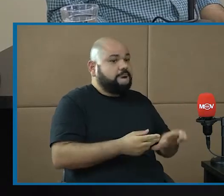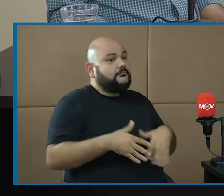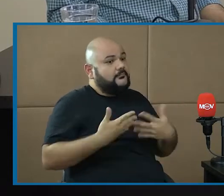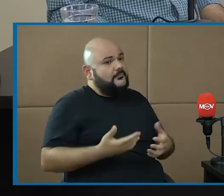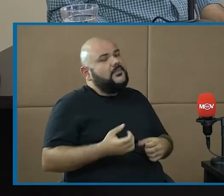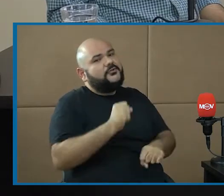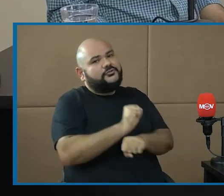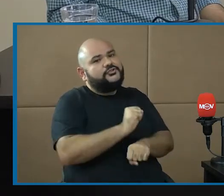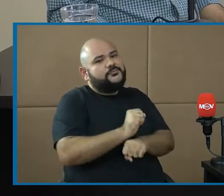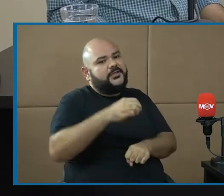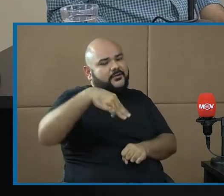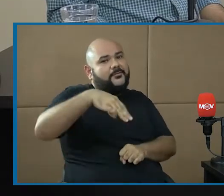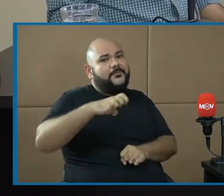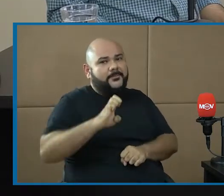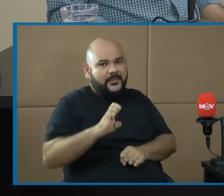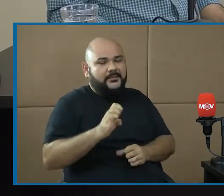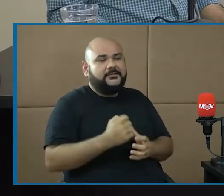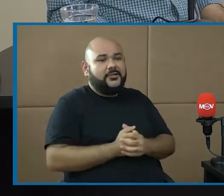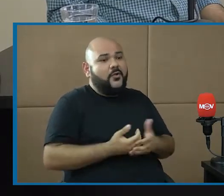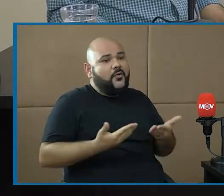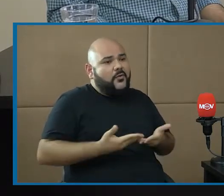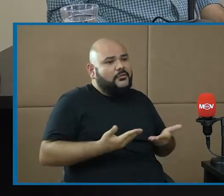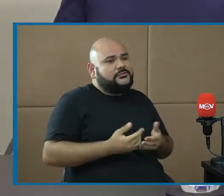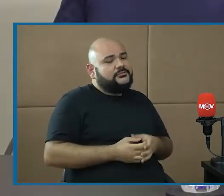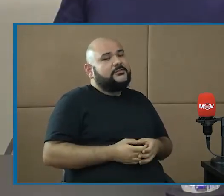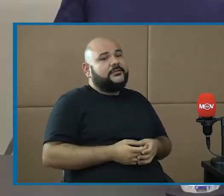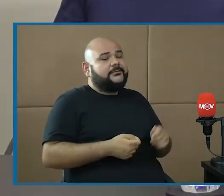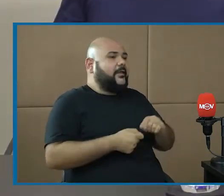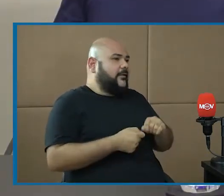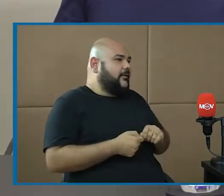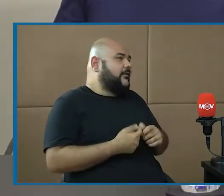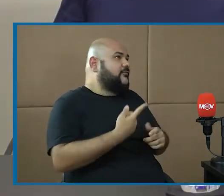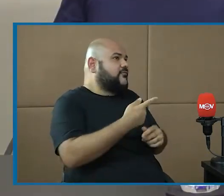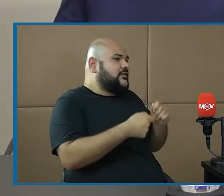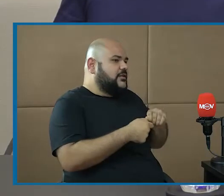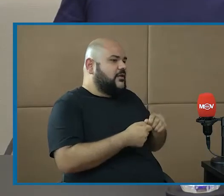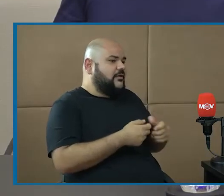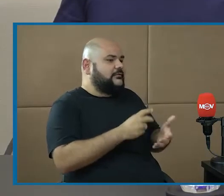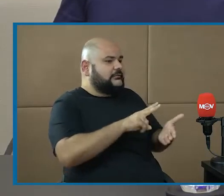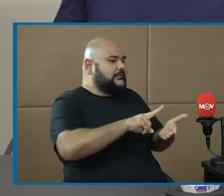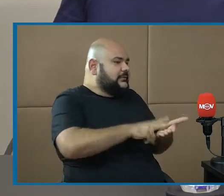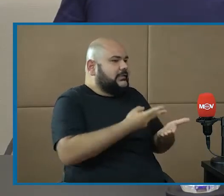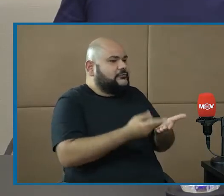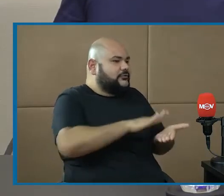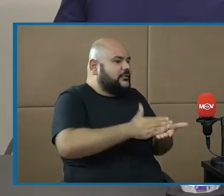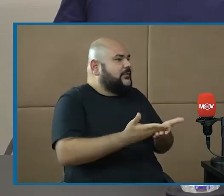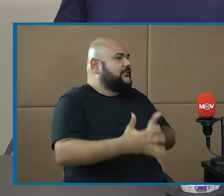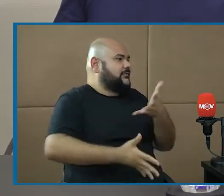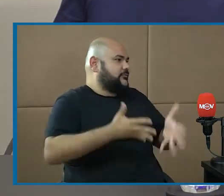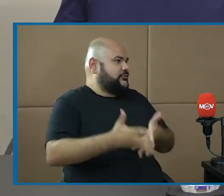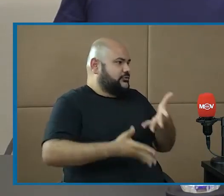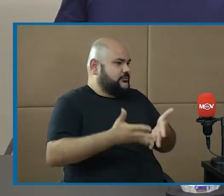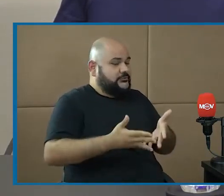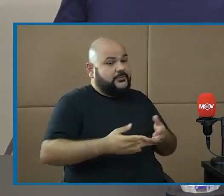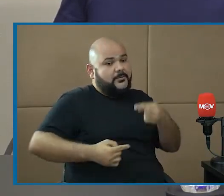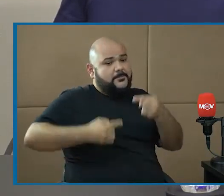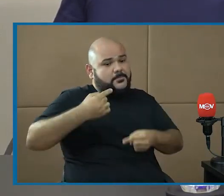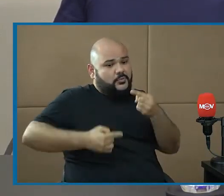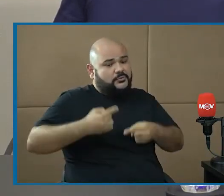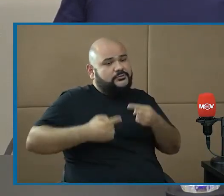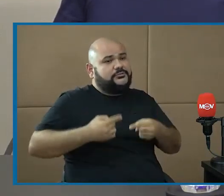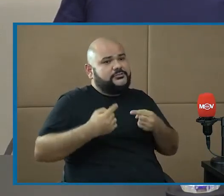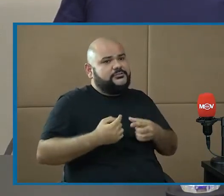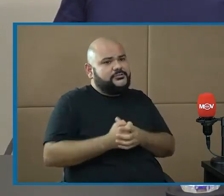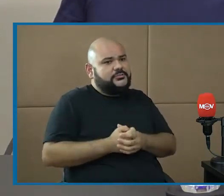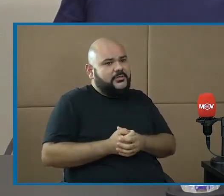tem a tradução, interpretação em língua de sinais. Então, políticas públicas, esse já é um exemplo. A própria existência desse curso já é um